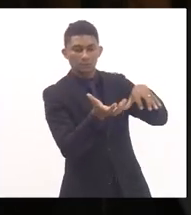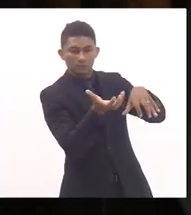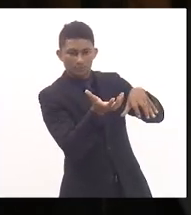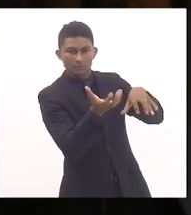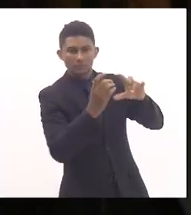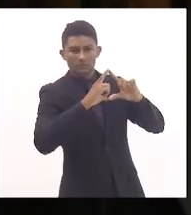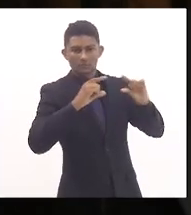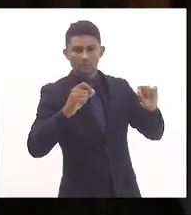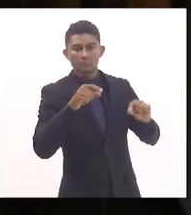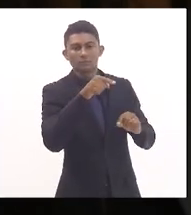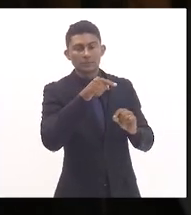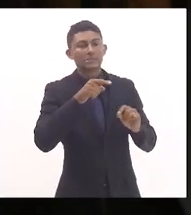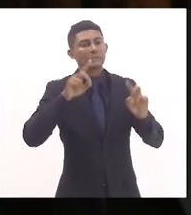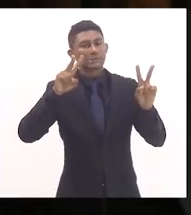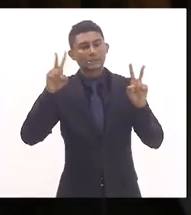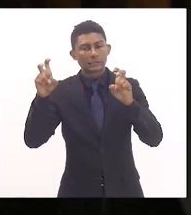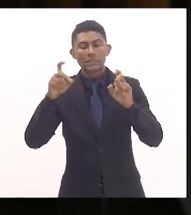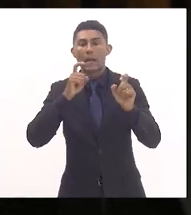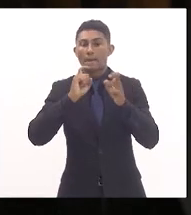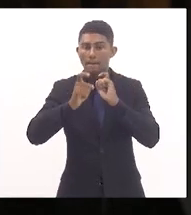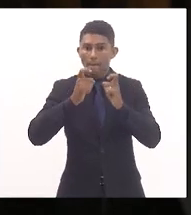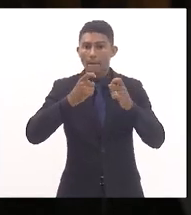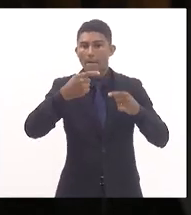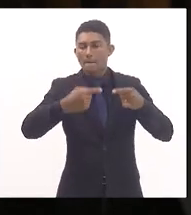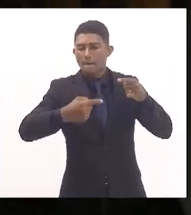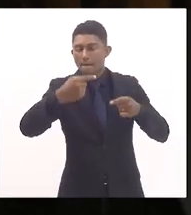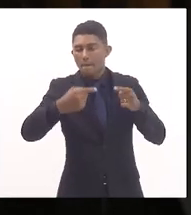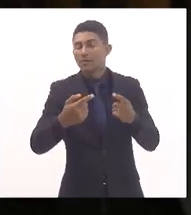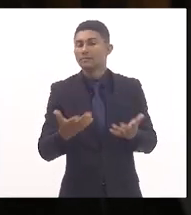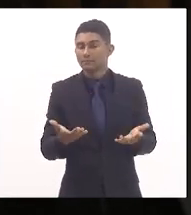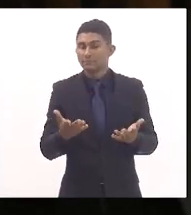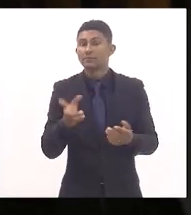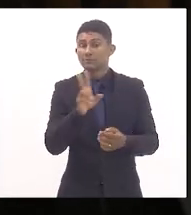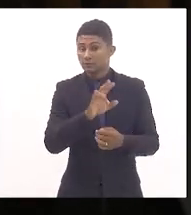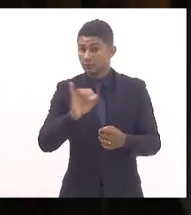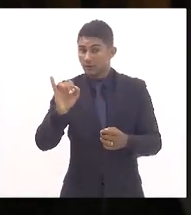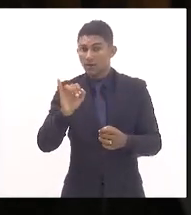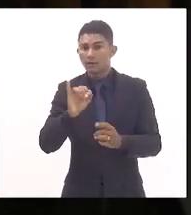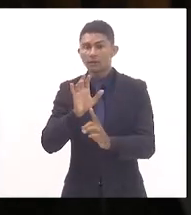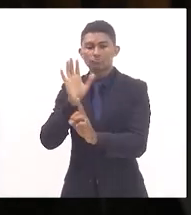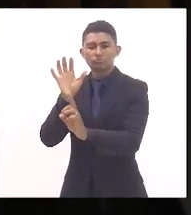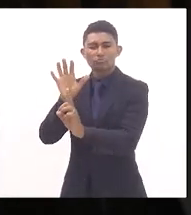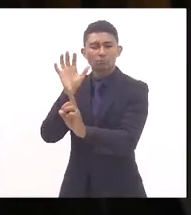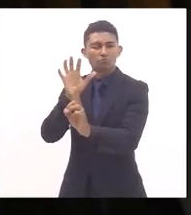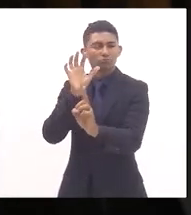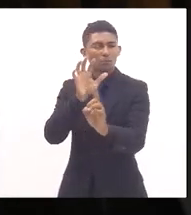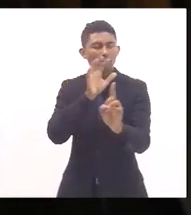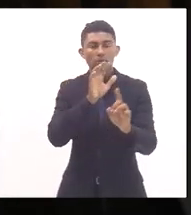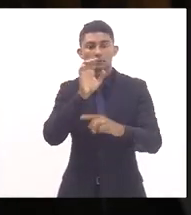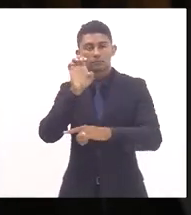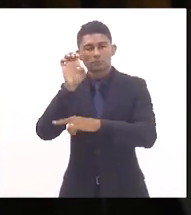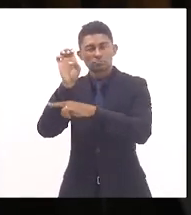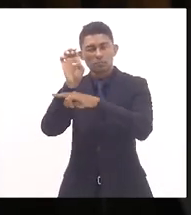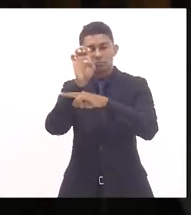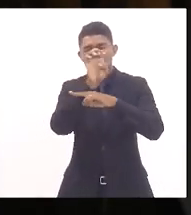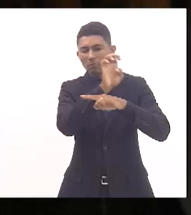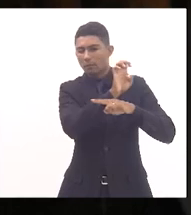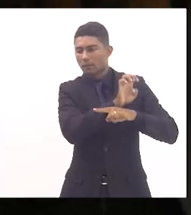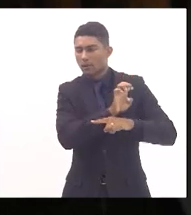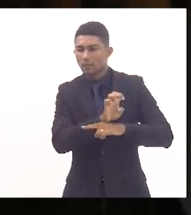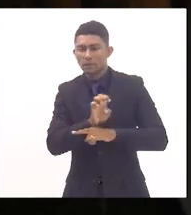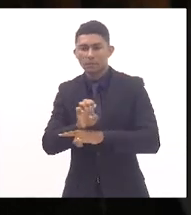vai afetar diretamente às unidades federativas e